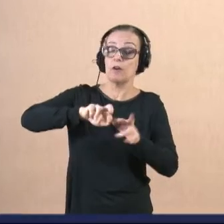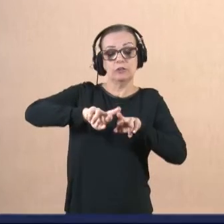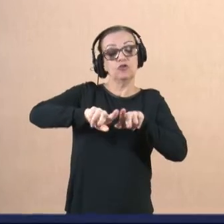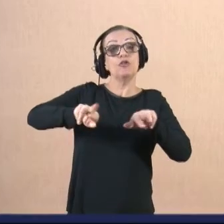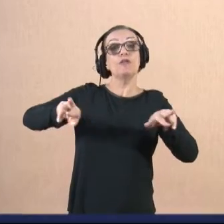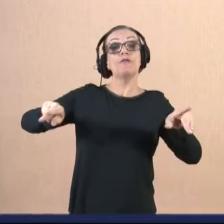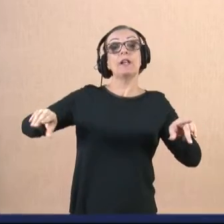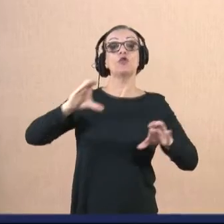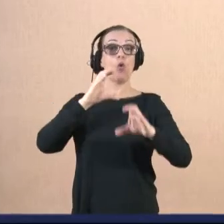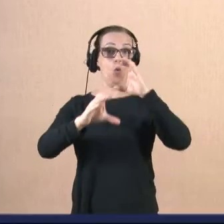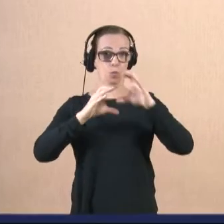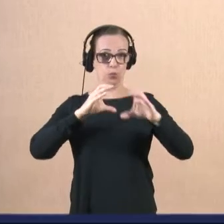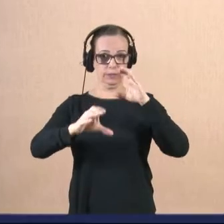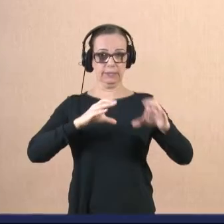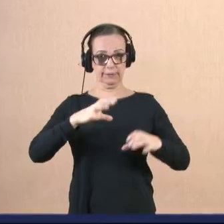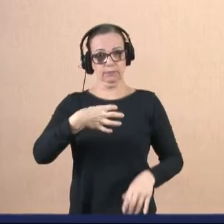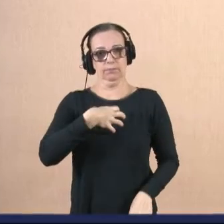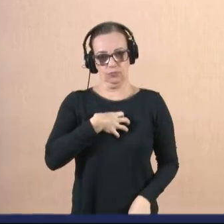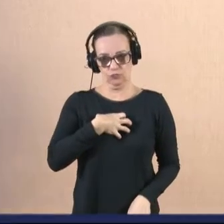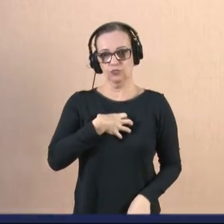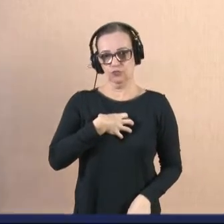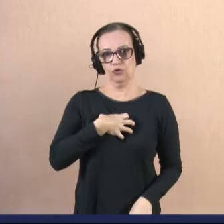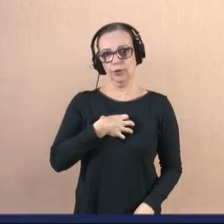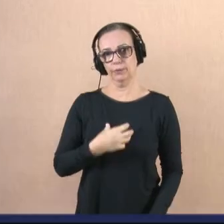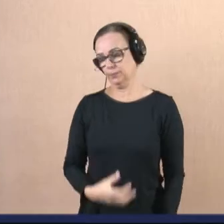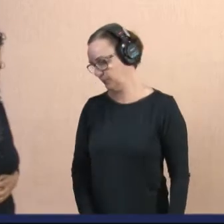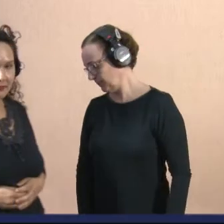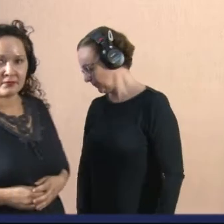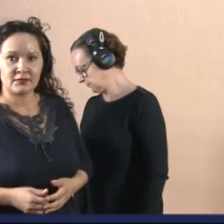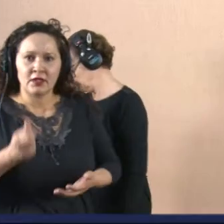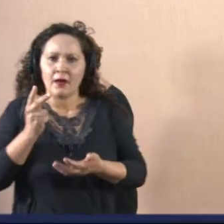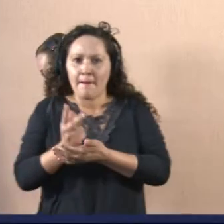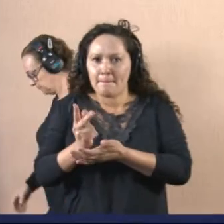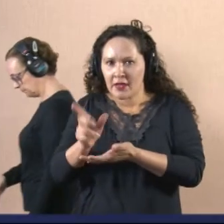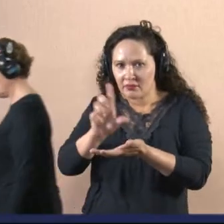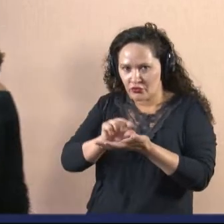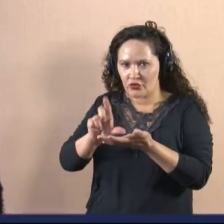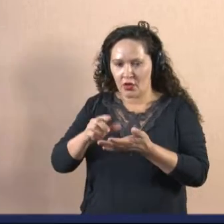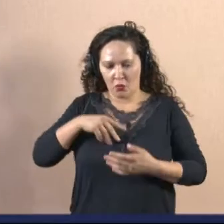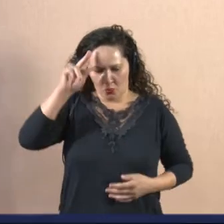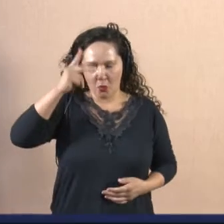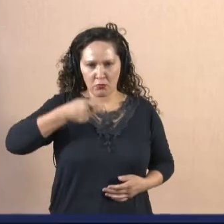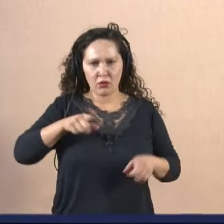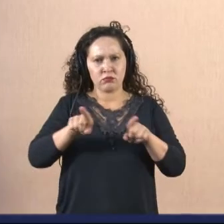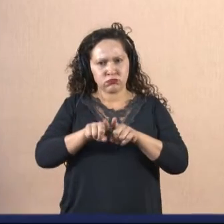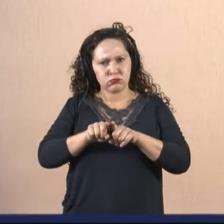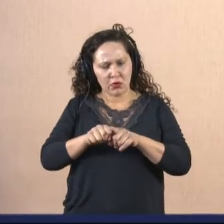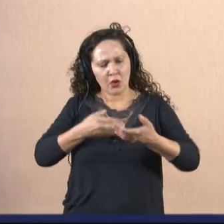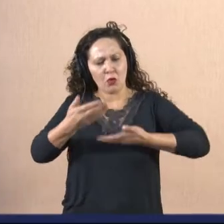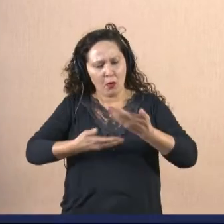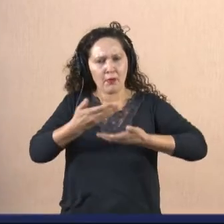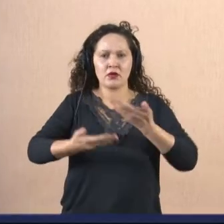diferentes meios de comunicação mesmo virgem impressa e digital é o mesmo também agora estou